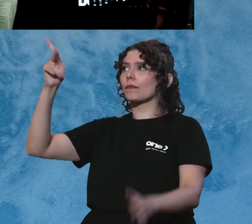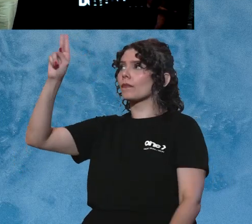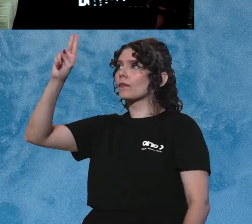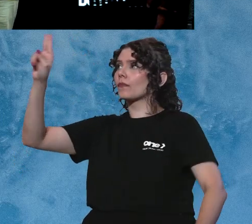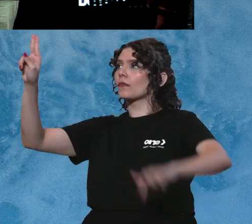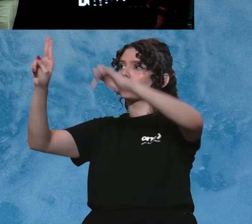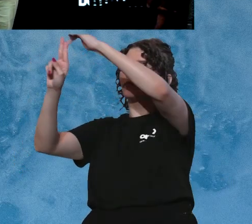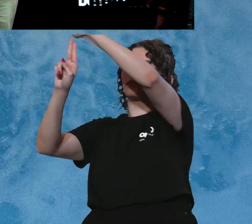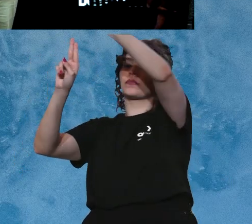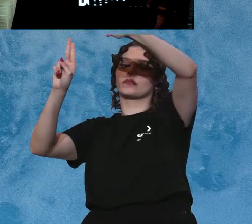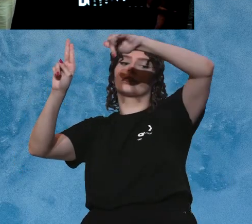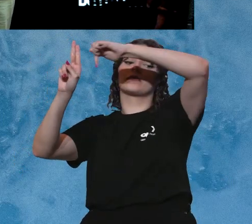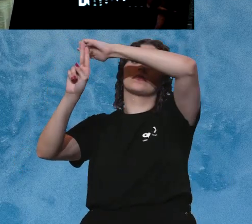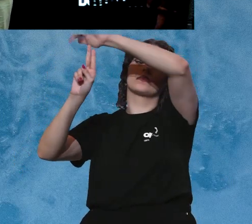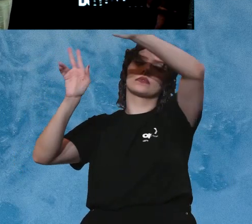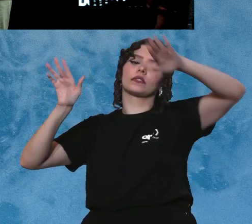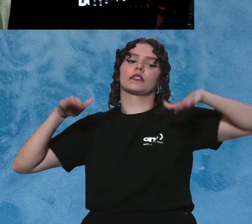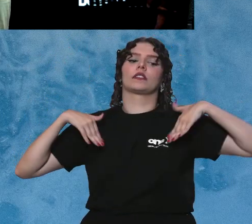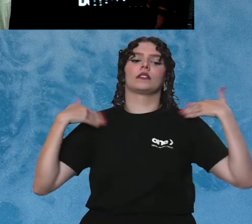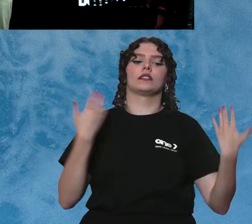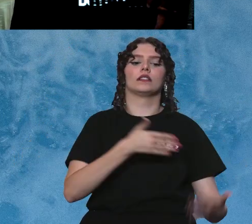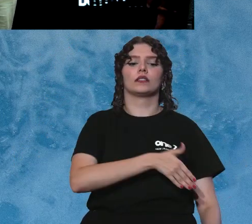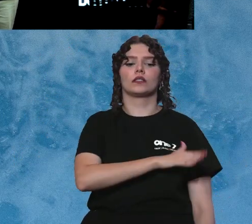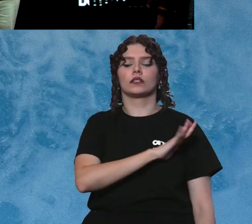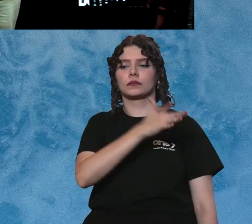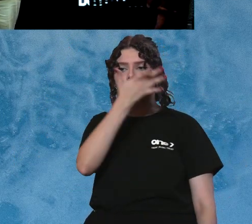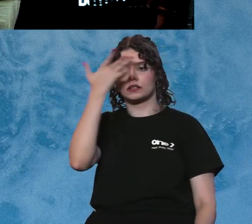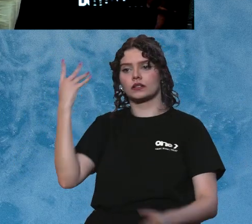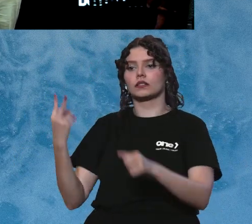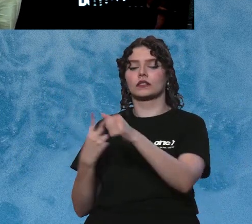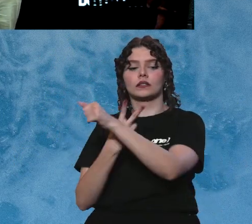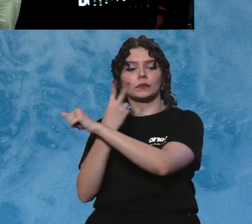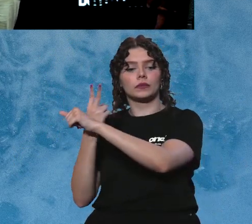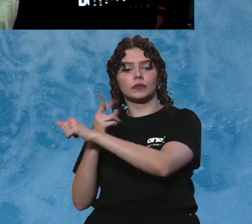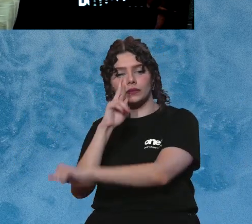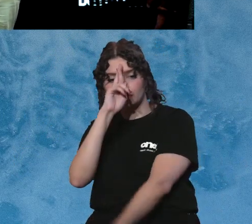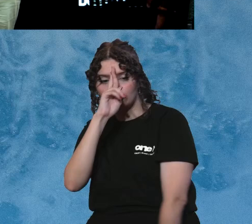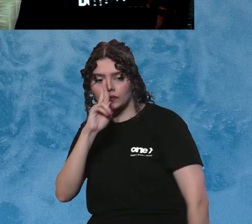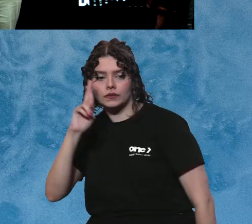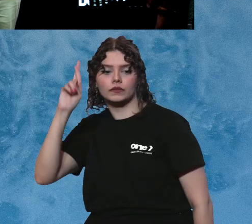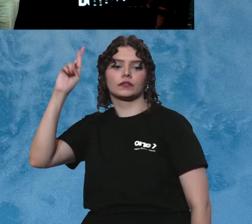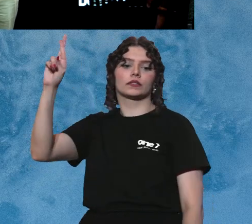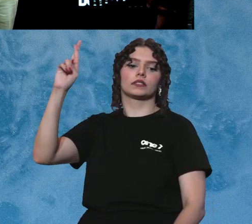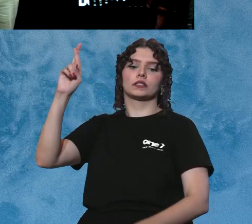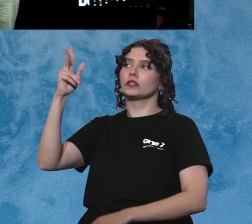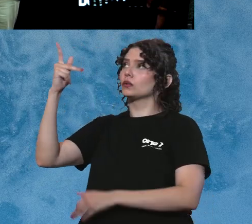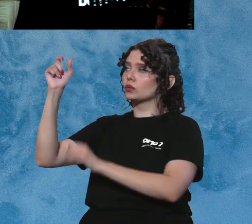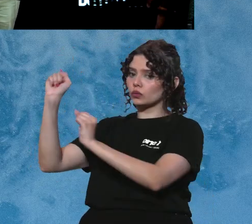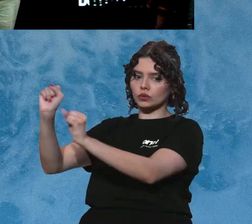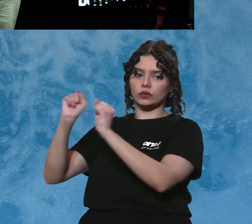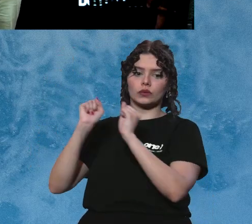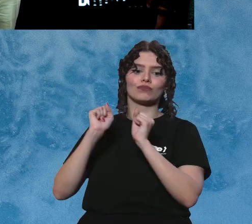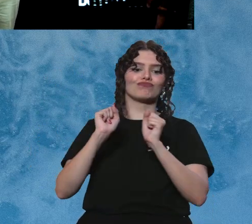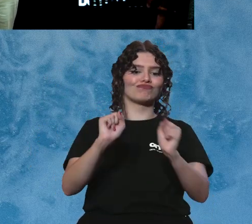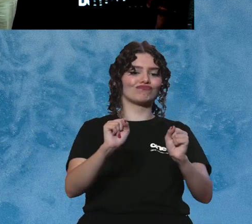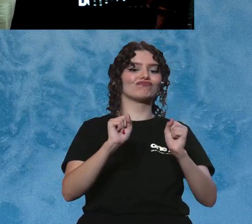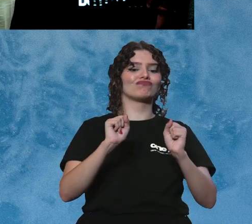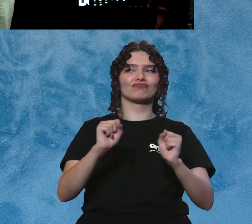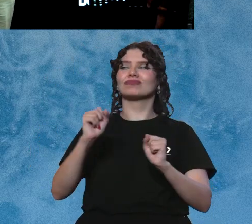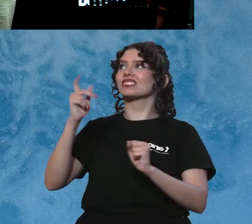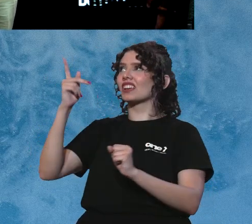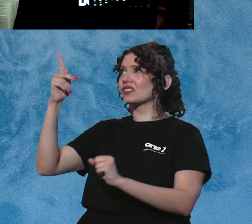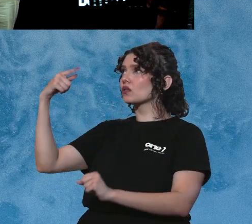nome. Alegre-se o coração dos que buscam o Senhor. Busquem ao Senhor e ao seu poder. Busquem sempre a